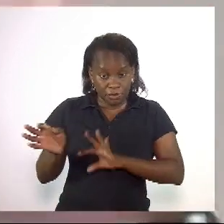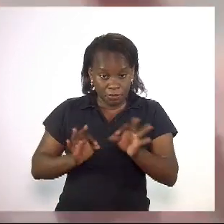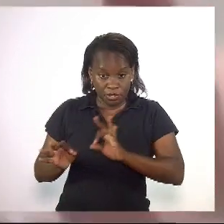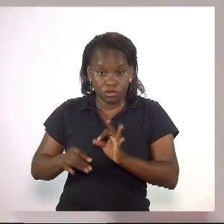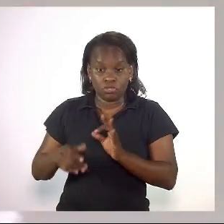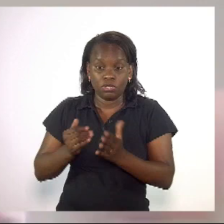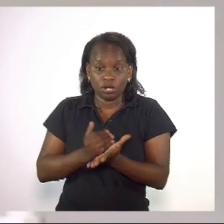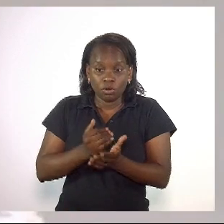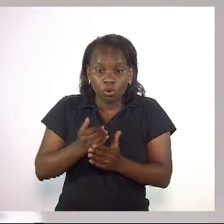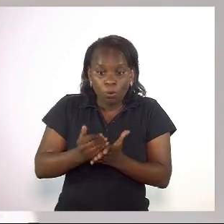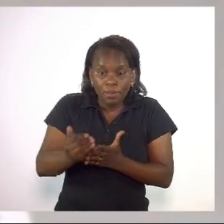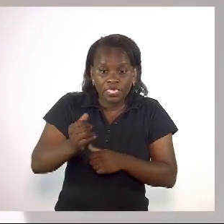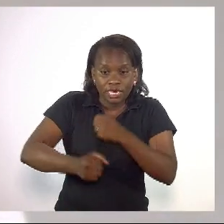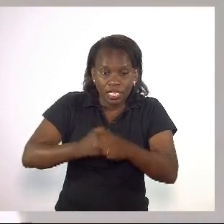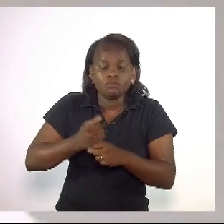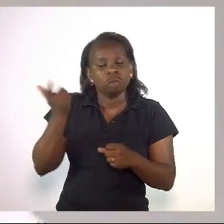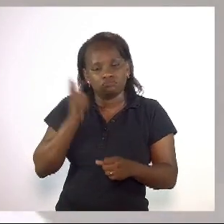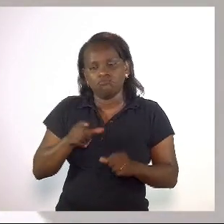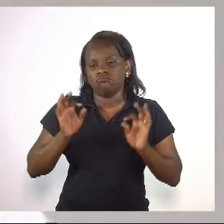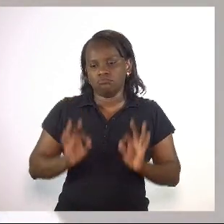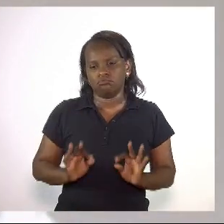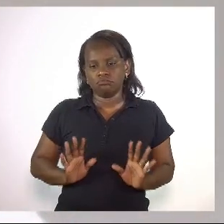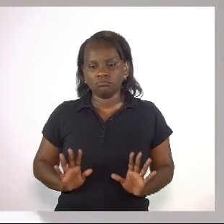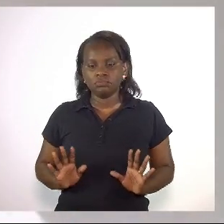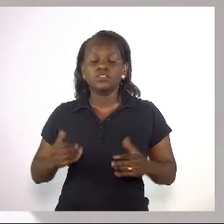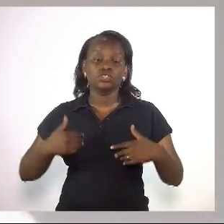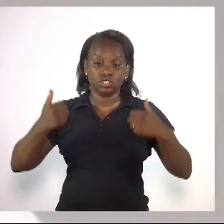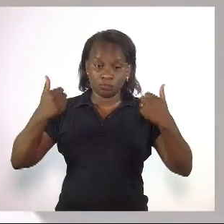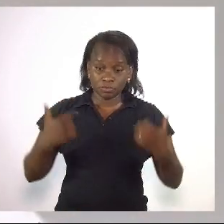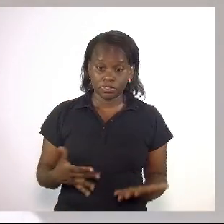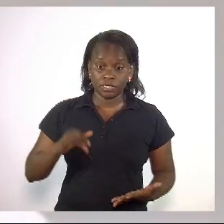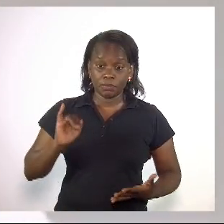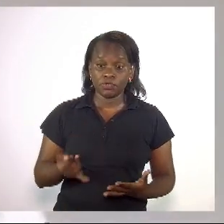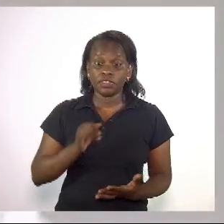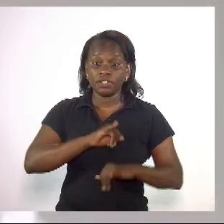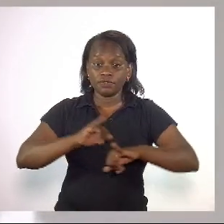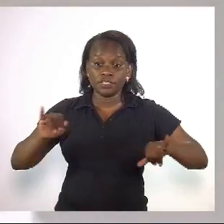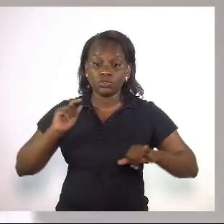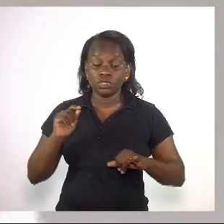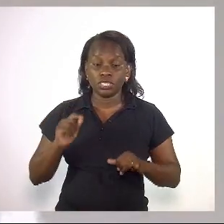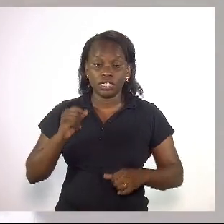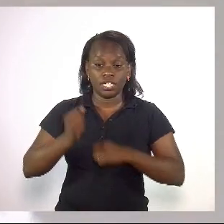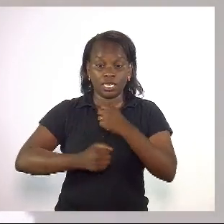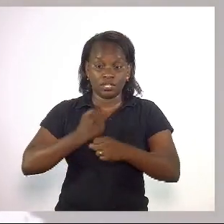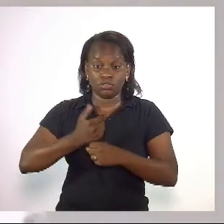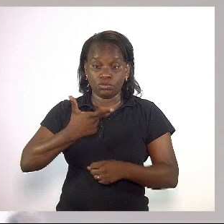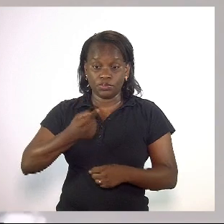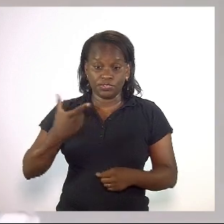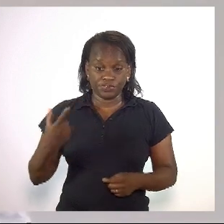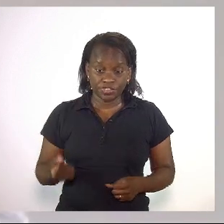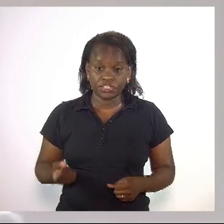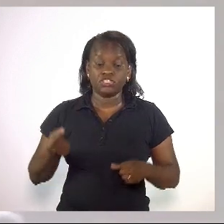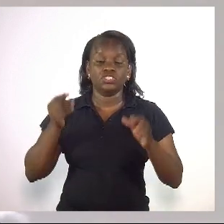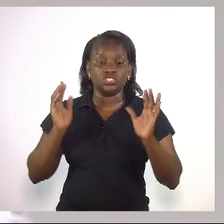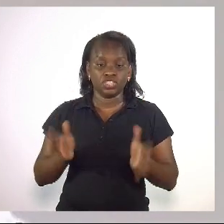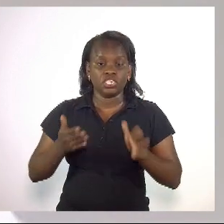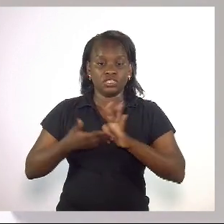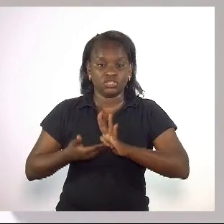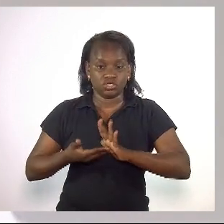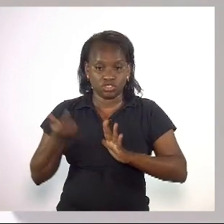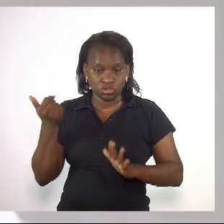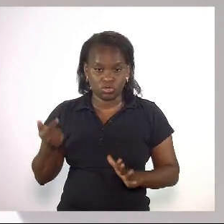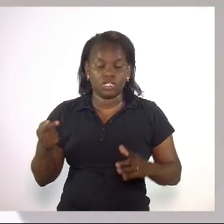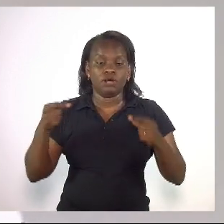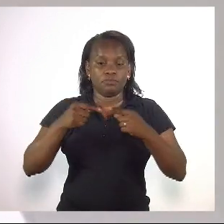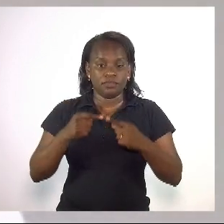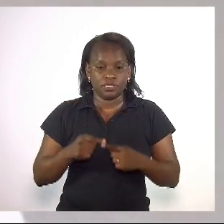no início do ano, de fato ocorreu. Aproveito já para informar os senhores que no ano de 2020 foi retirada